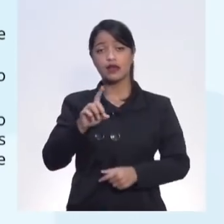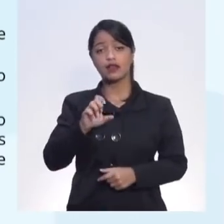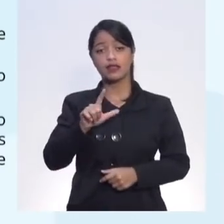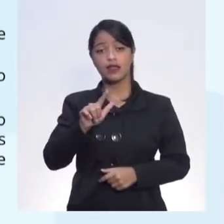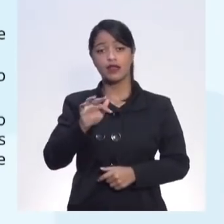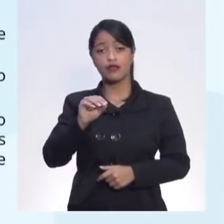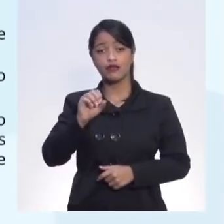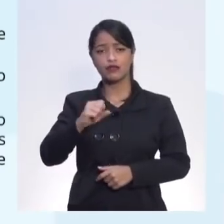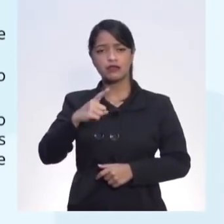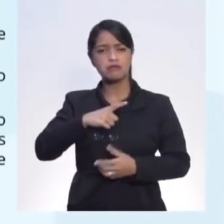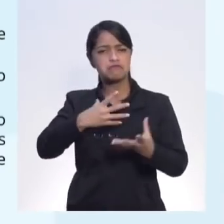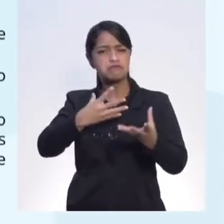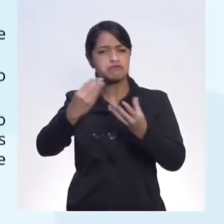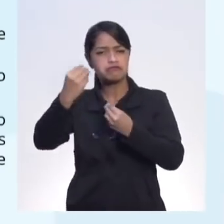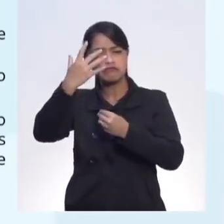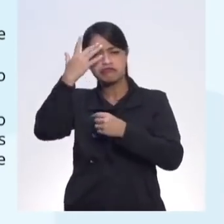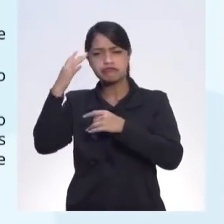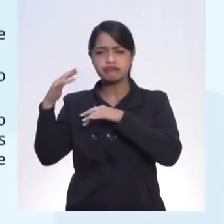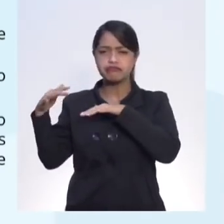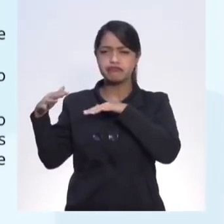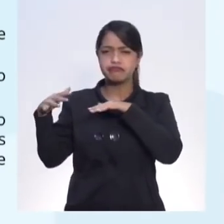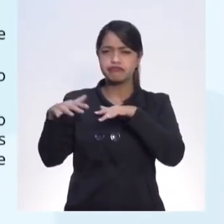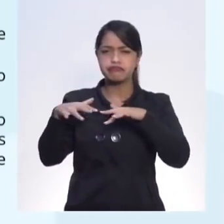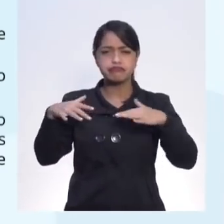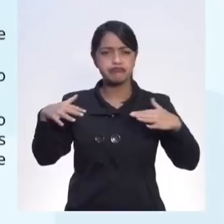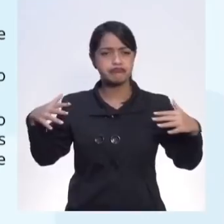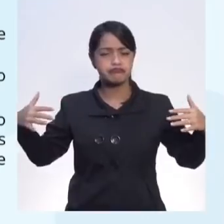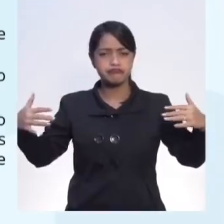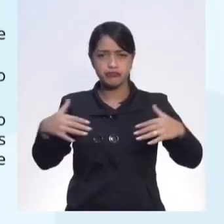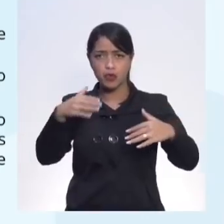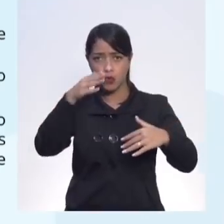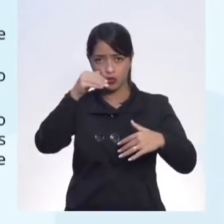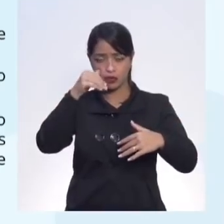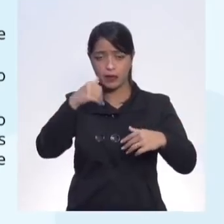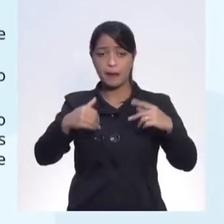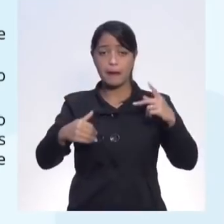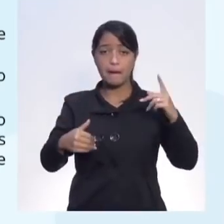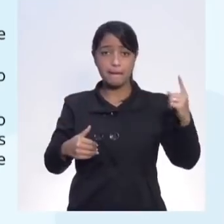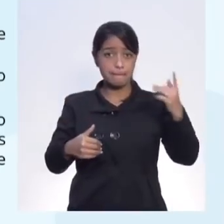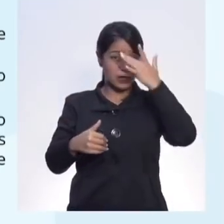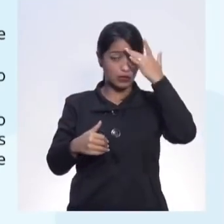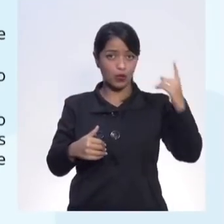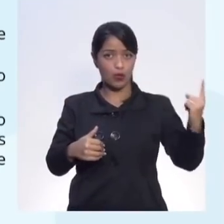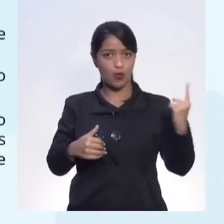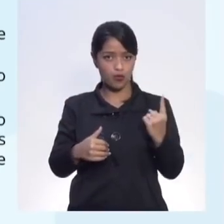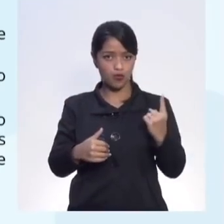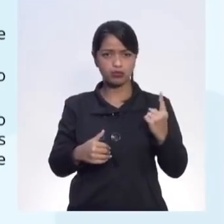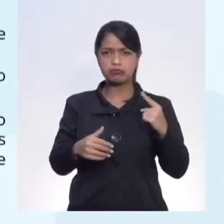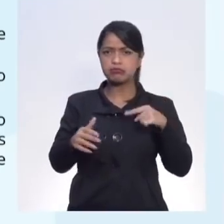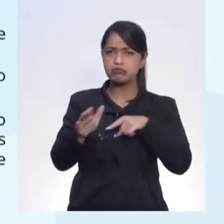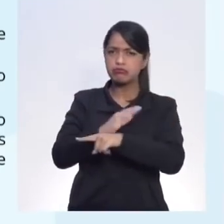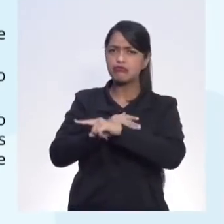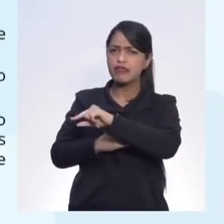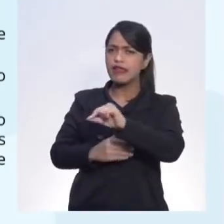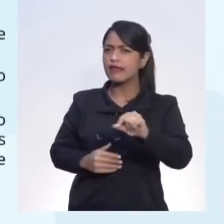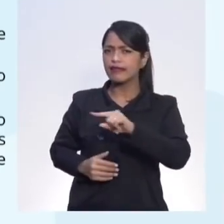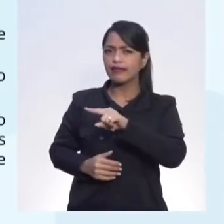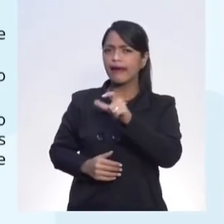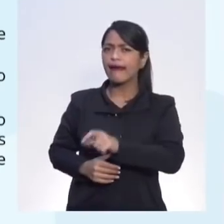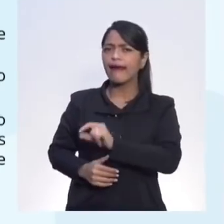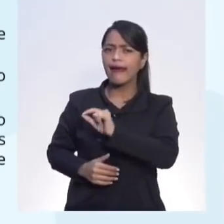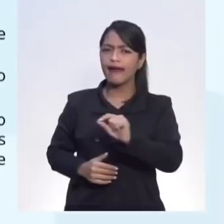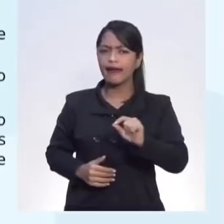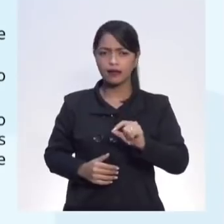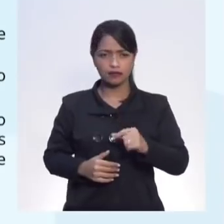vieram rodeá-los cheio de maior curiosidade. Peregrino 1. Quem são vocês? Peregrino 2. De onde